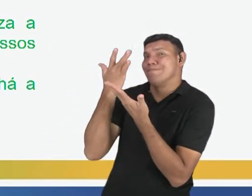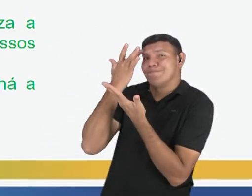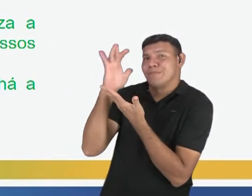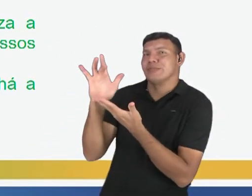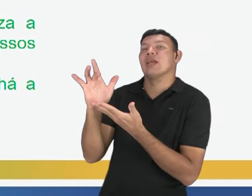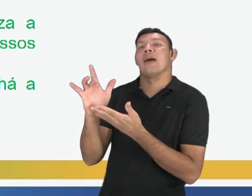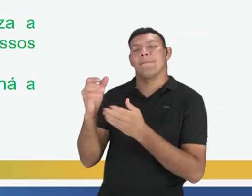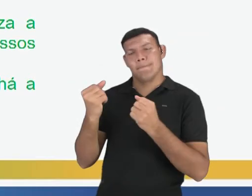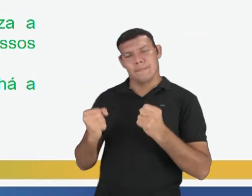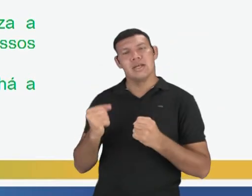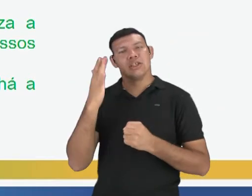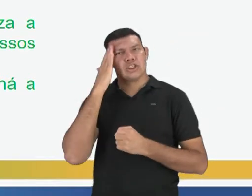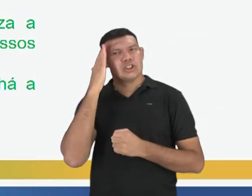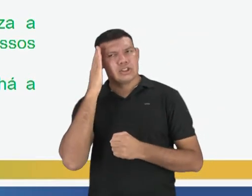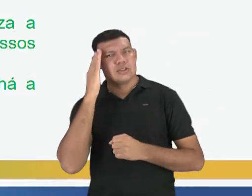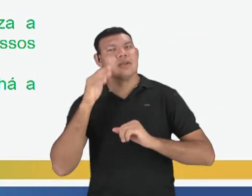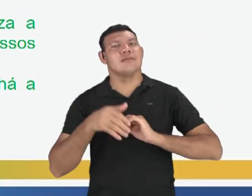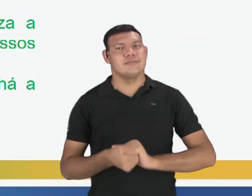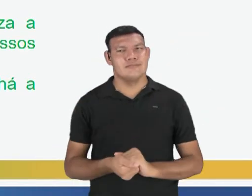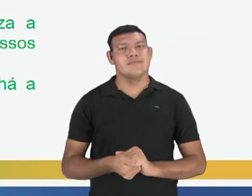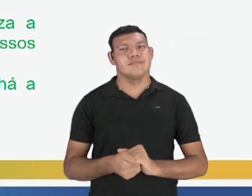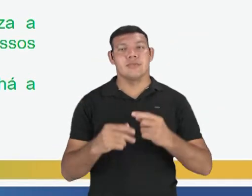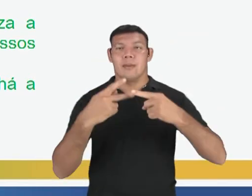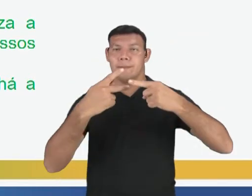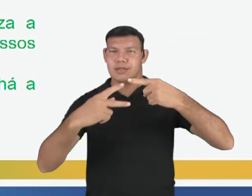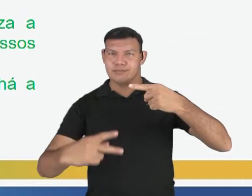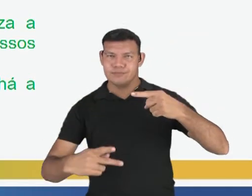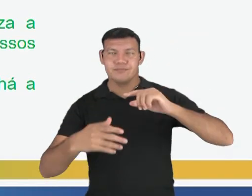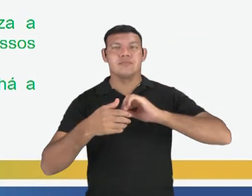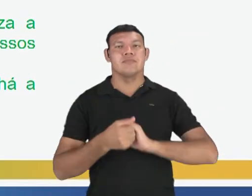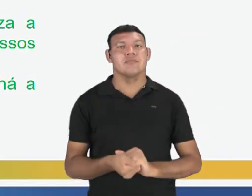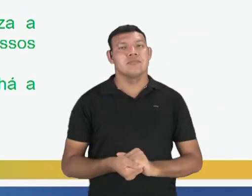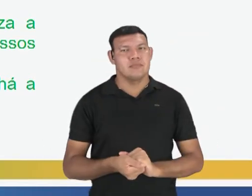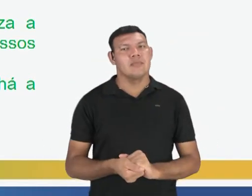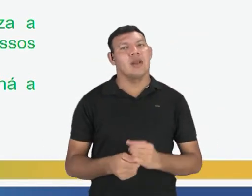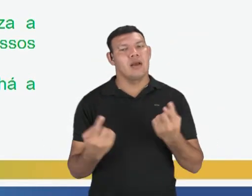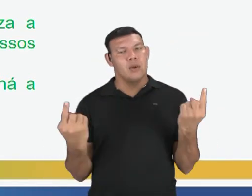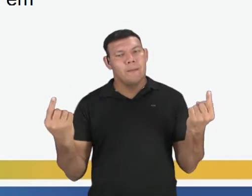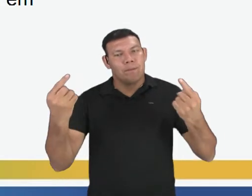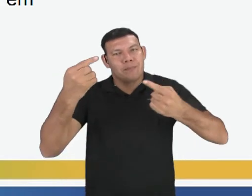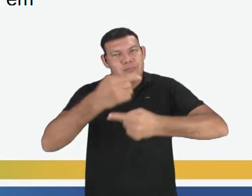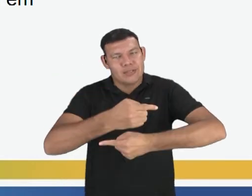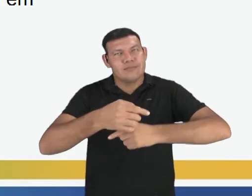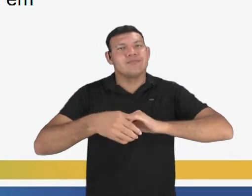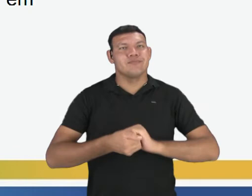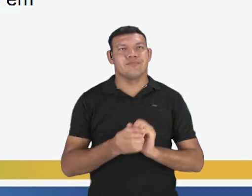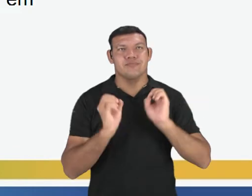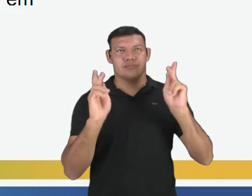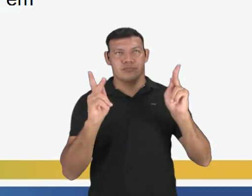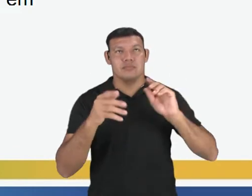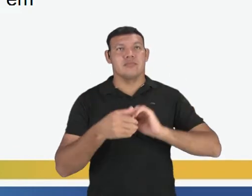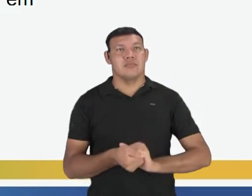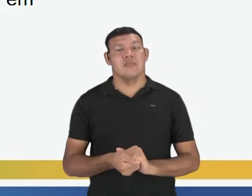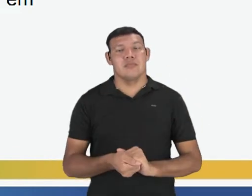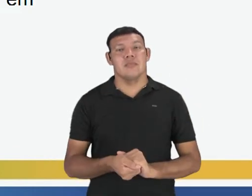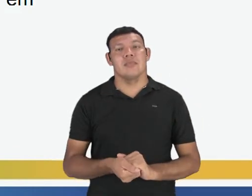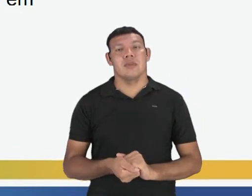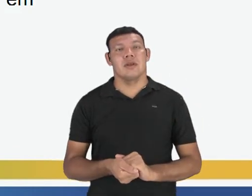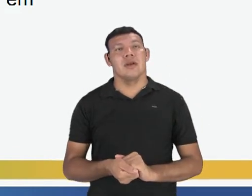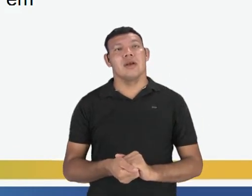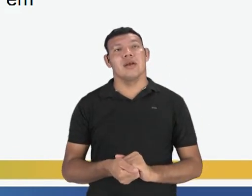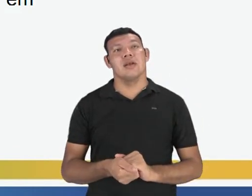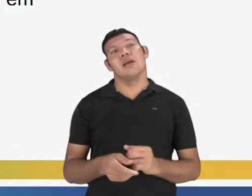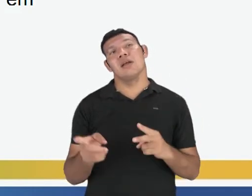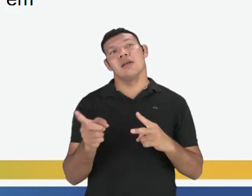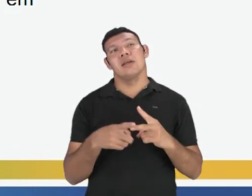e que não pode se desfeita esse paradigma. Então ele vai contrapor tudo isso, essas ideias, tá bom? Então a segunda divisão ele